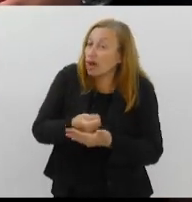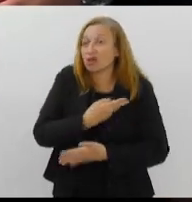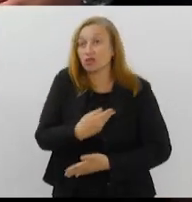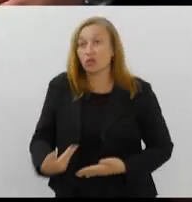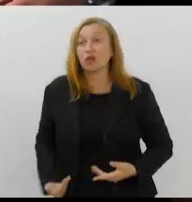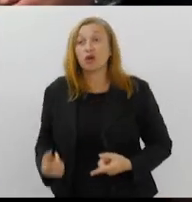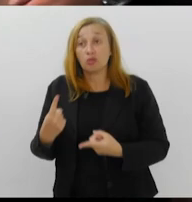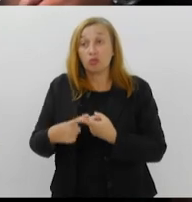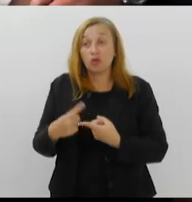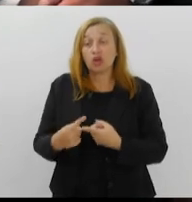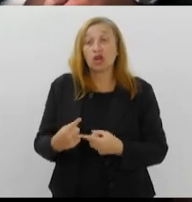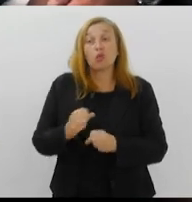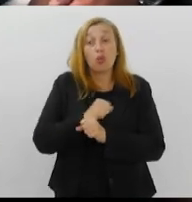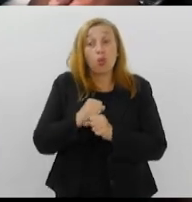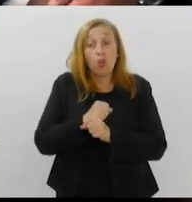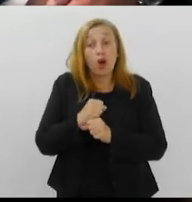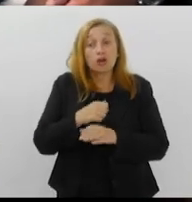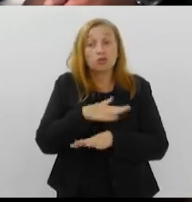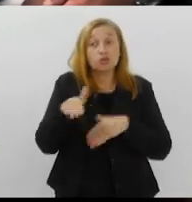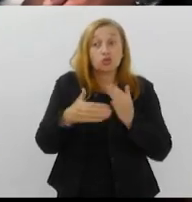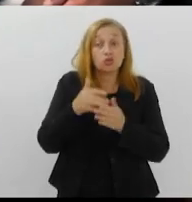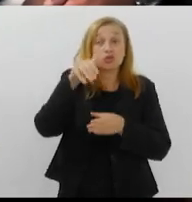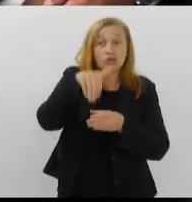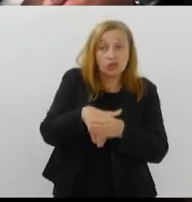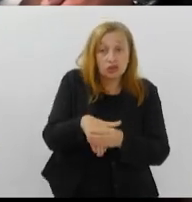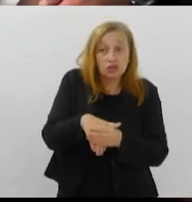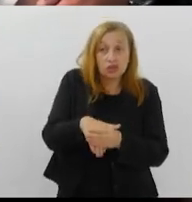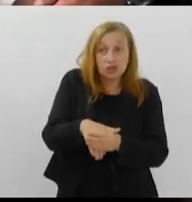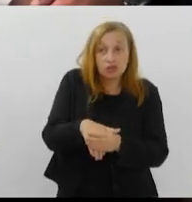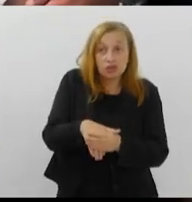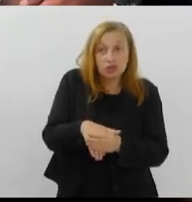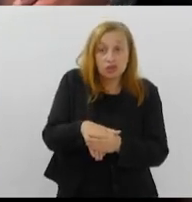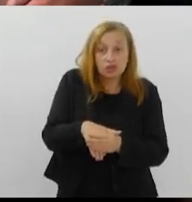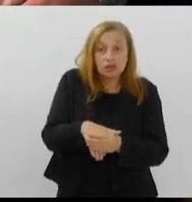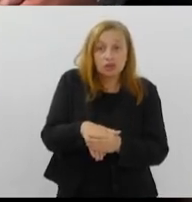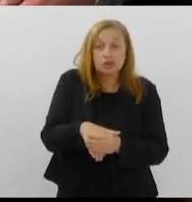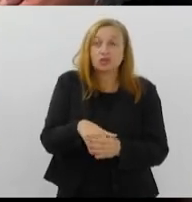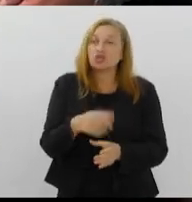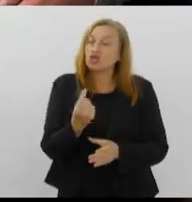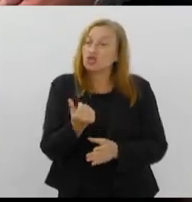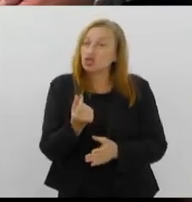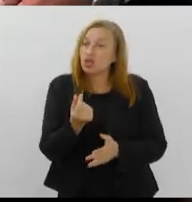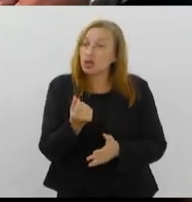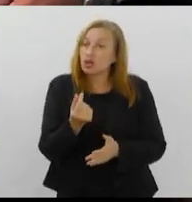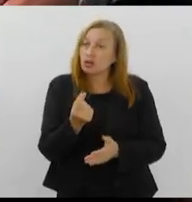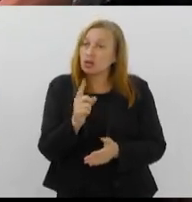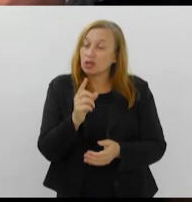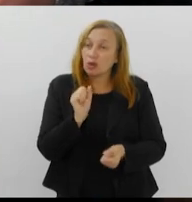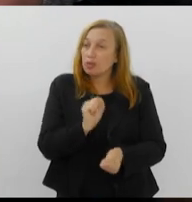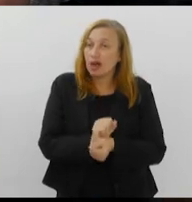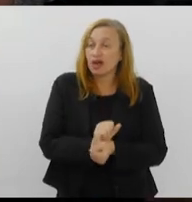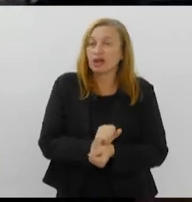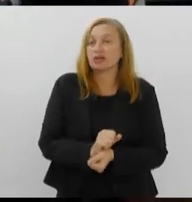porque está sendo um ano inteiro de votação de subsídios sem parar aqui na Assembleia Legislativa.